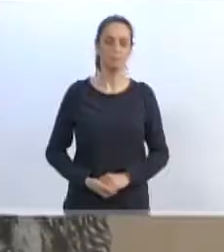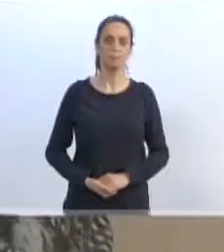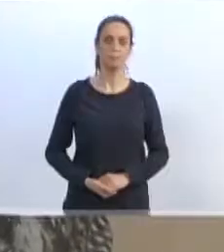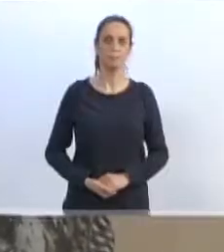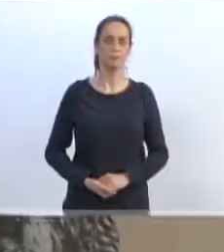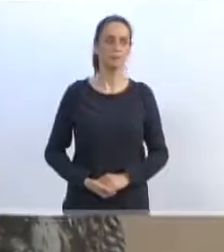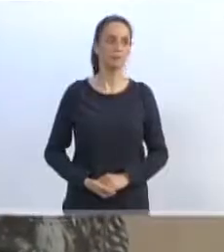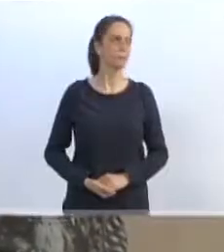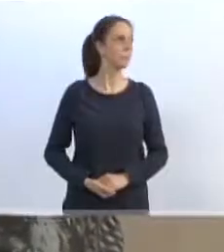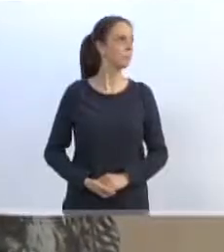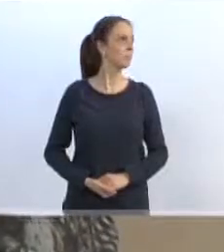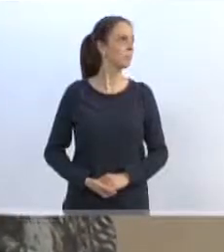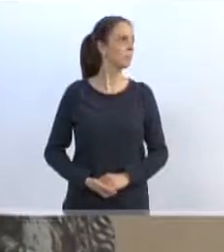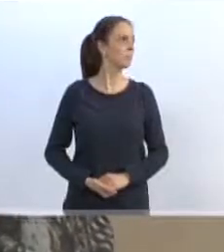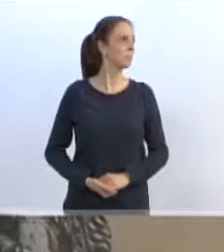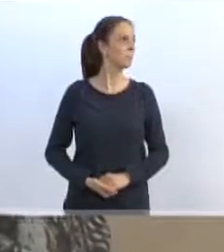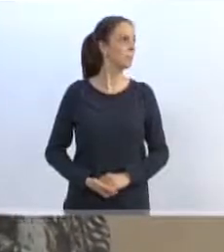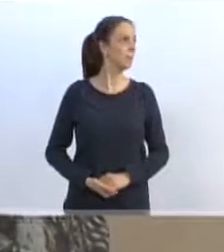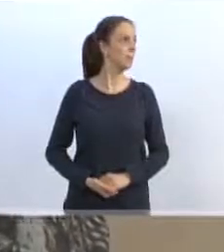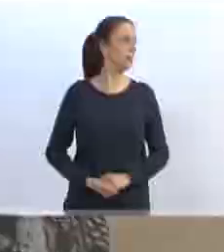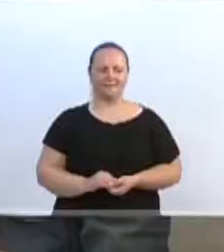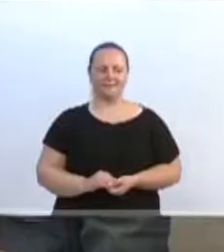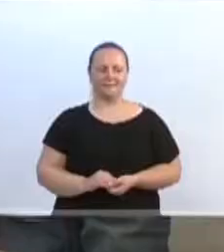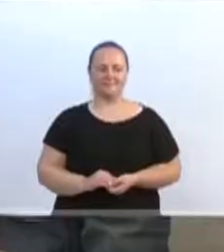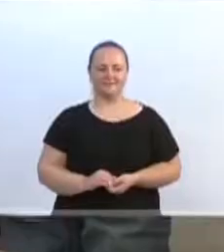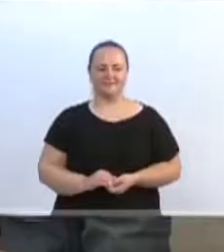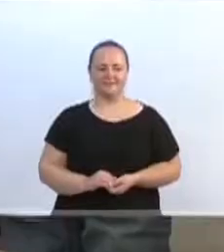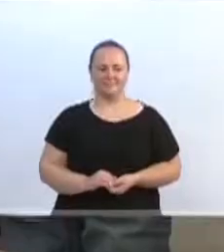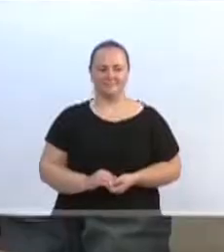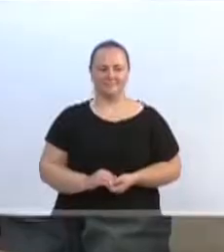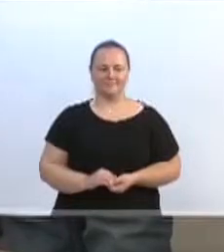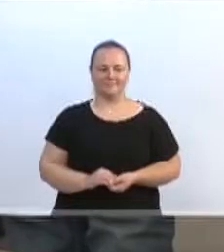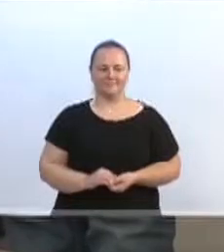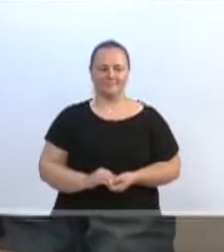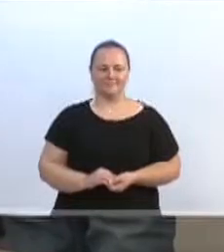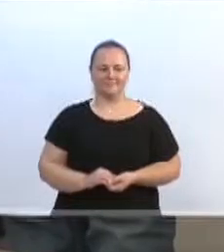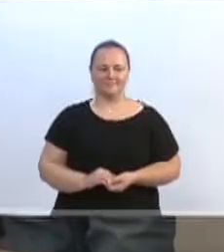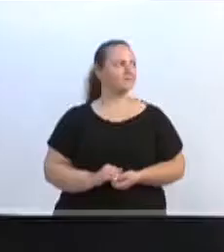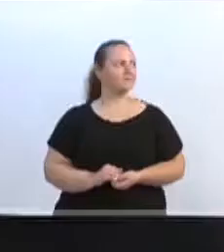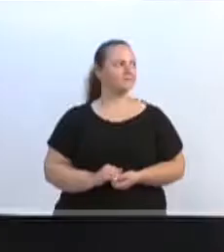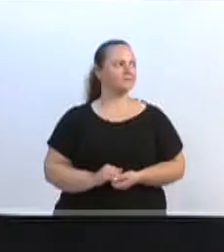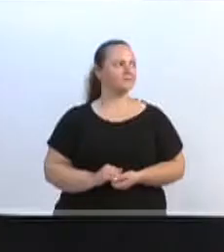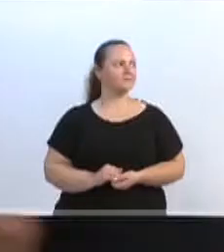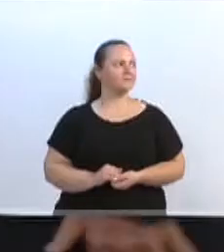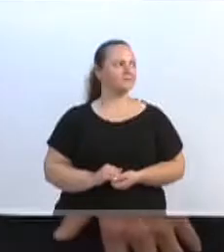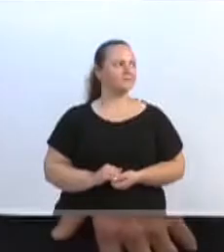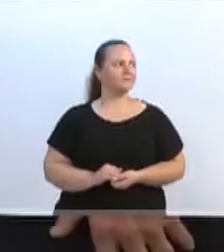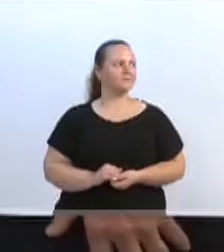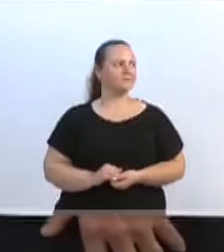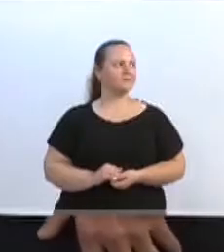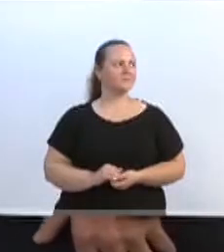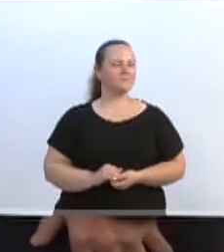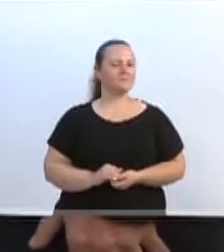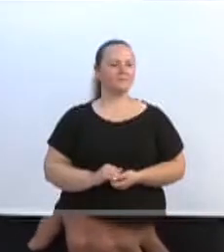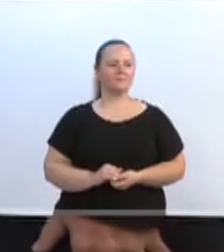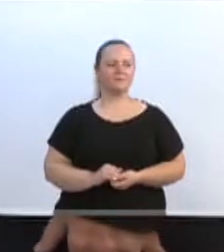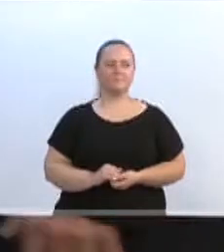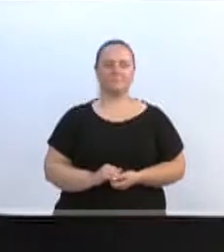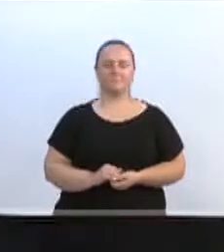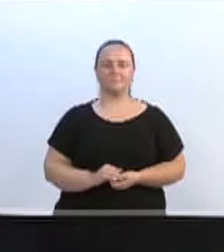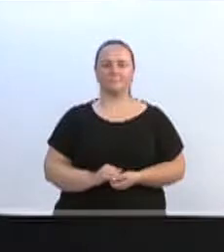8 moções em homenagem a pessoas, empresas e instituições. O primeiro a receber homenagem foi o